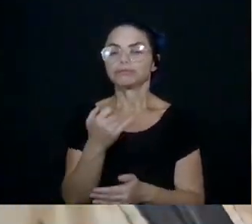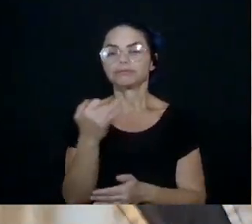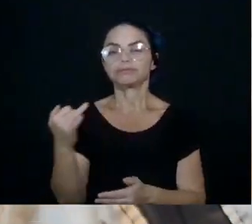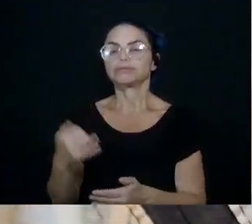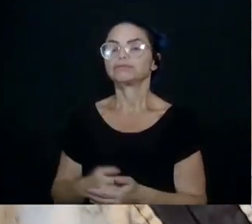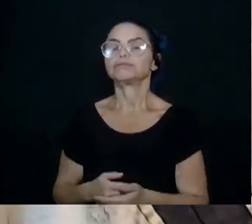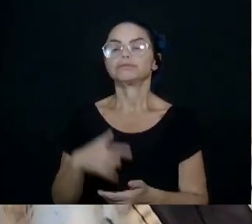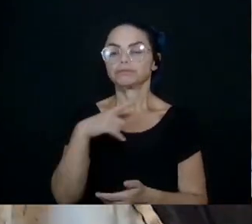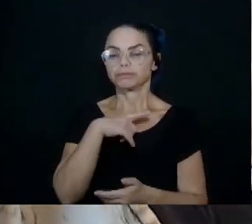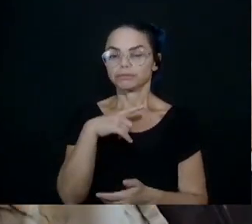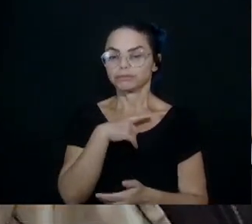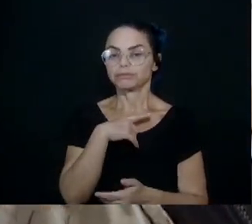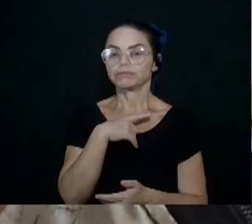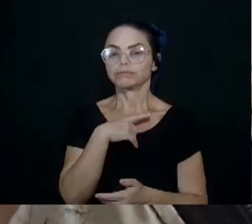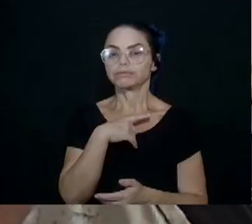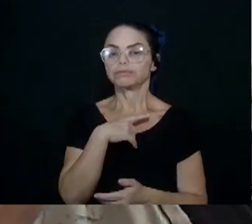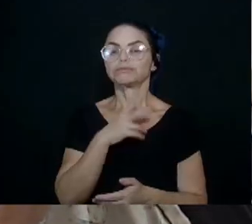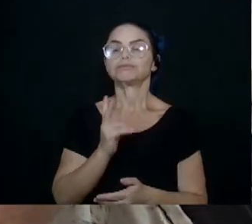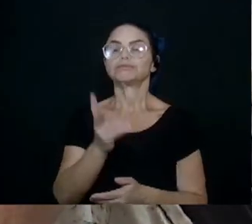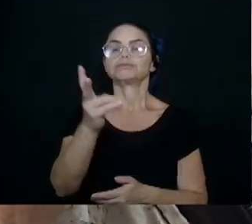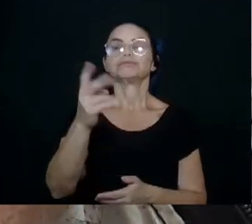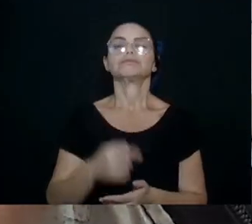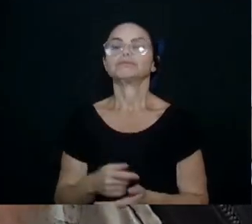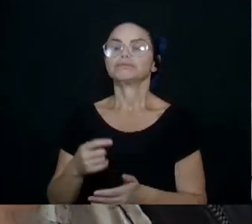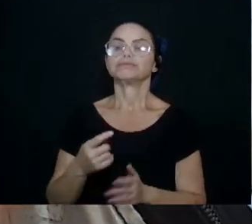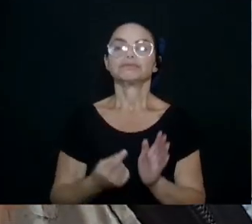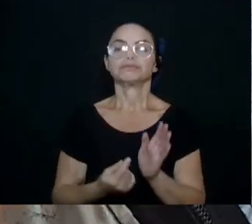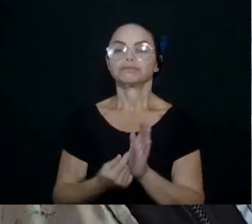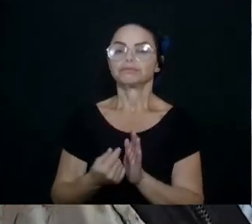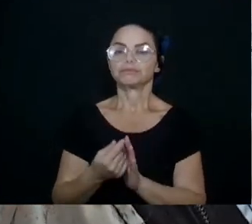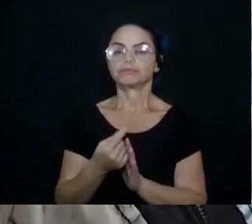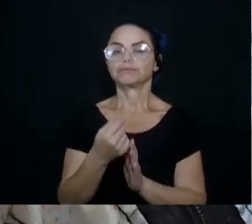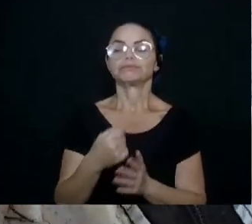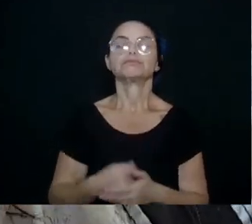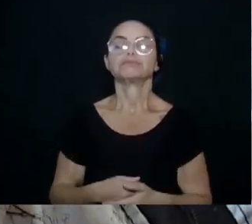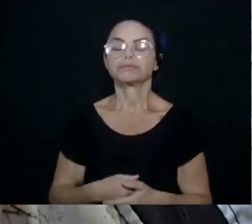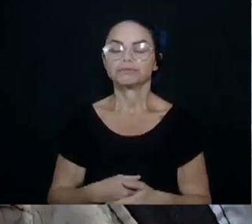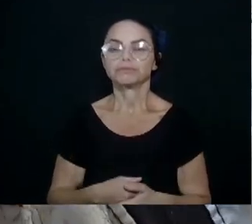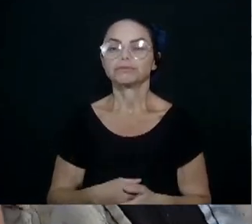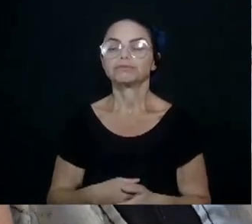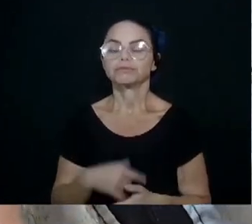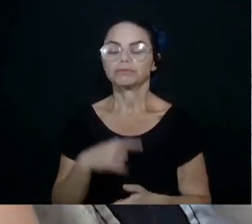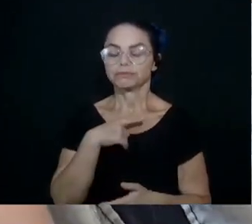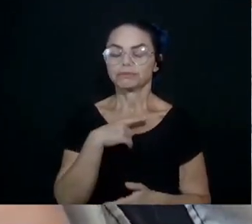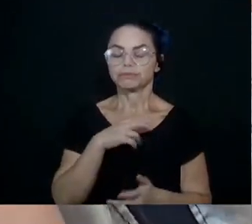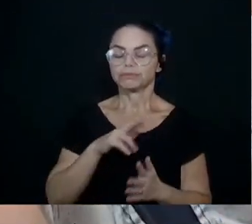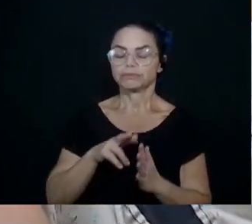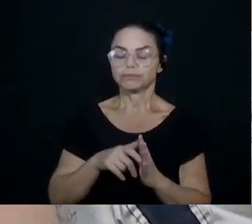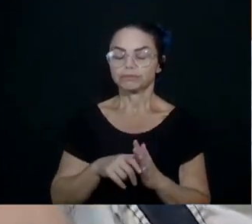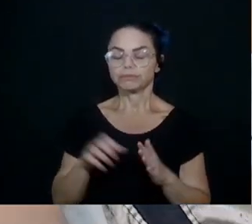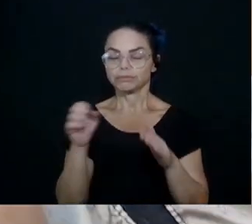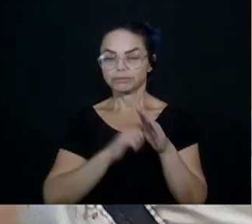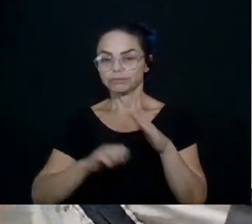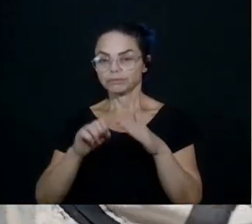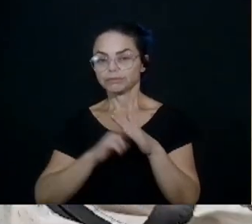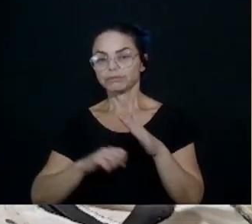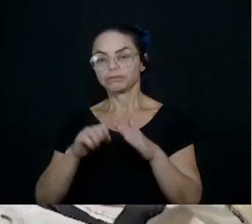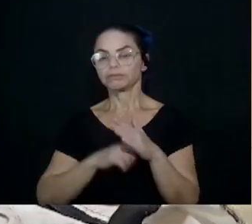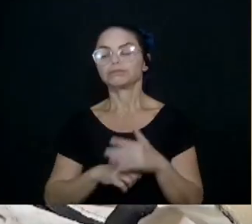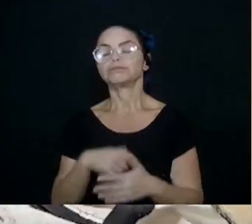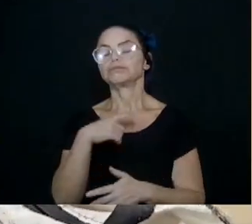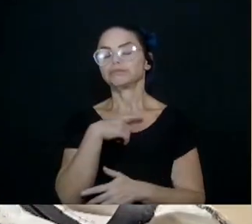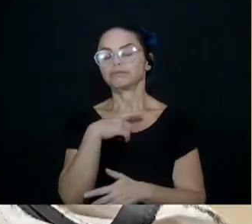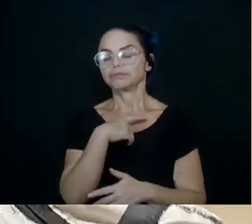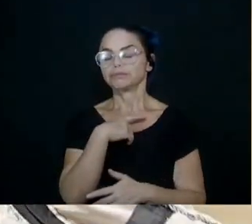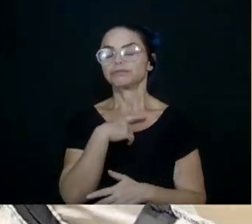uma recorrência de faturamento. Acho que isso, existem muitos empresários, donos de barbearia, que ainda têm um certo